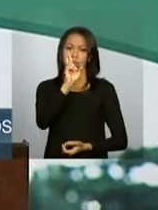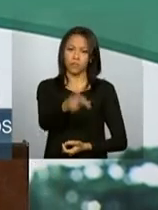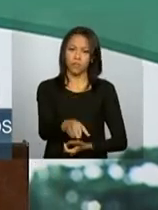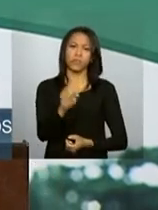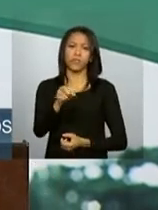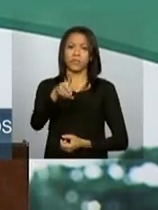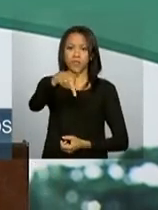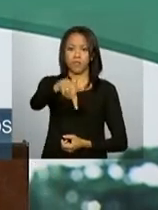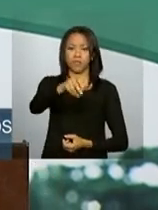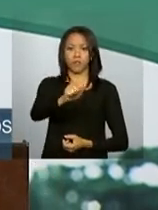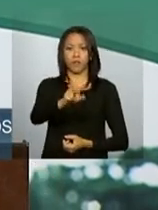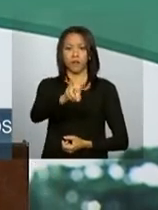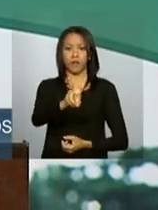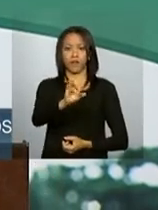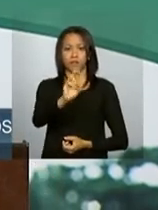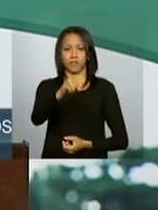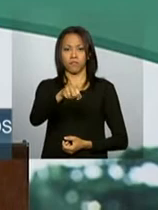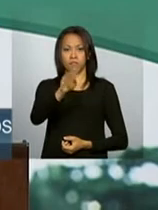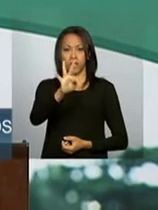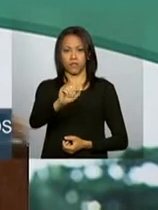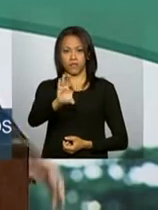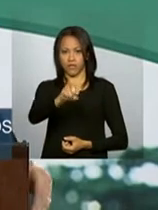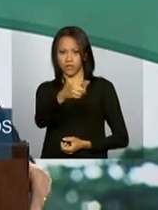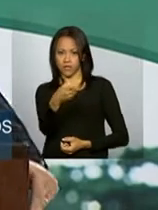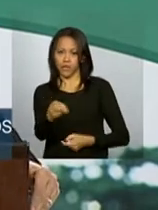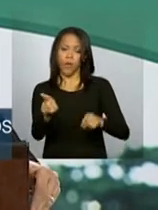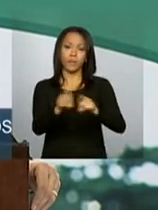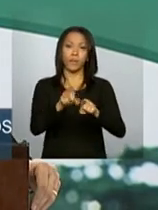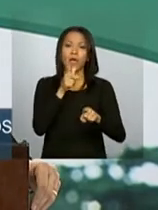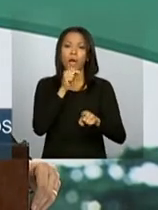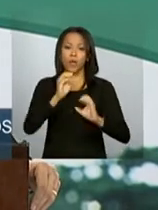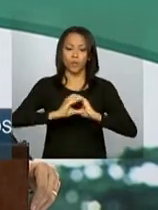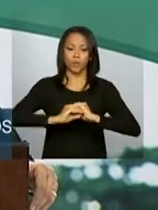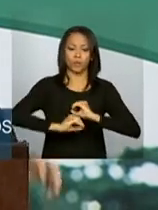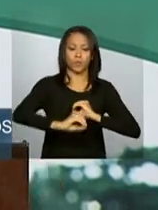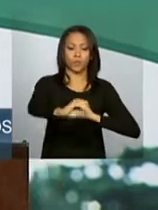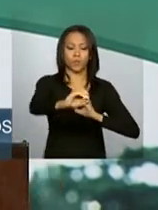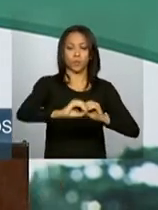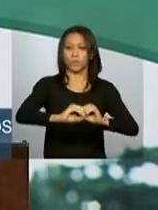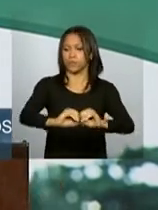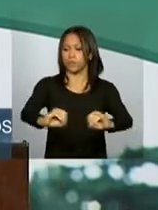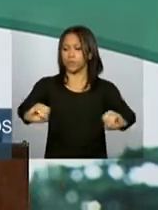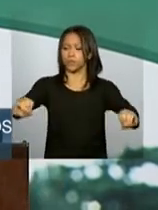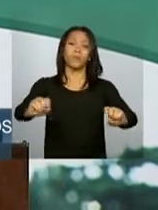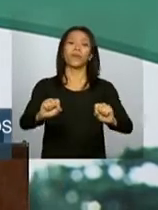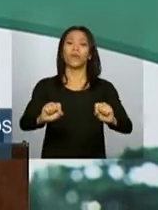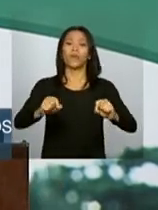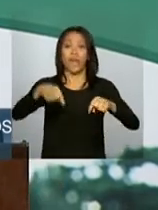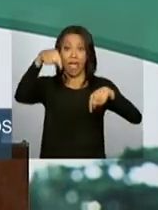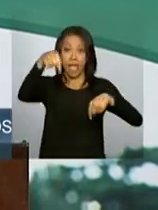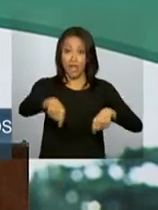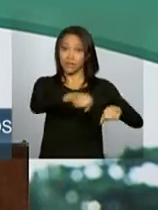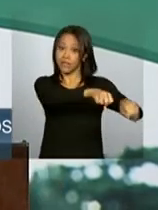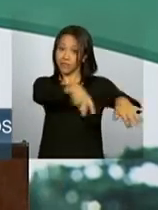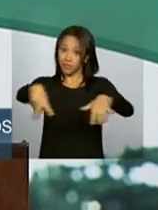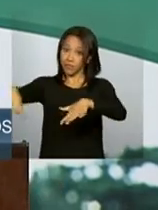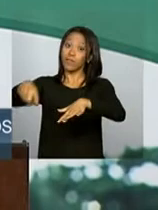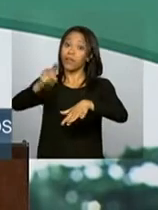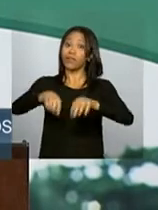pavimentação e de saneamento acontecesse numa semana muito especial para a vida do